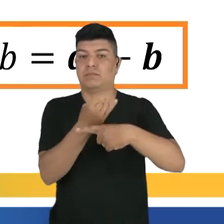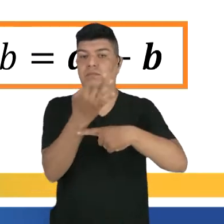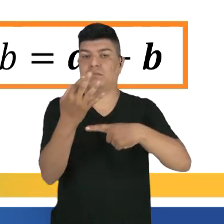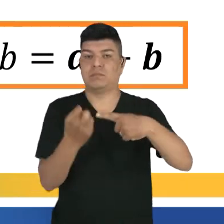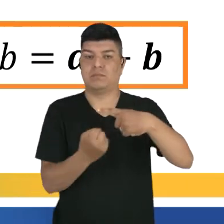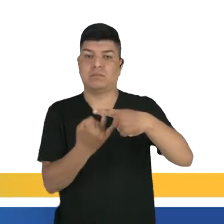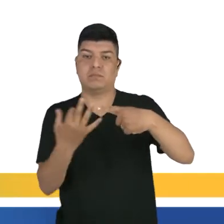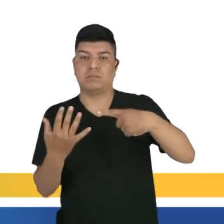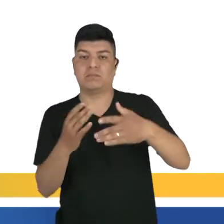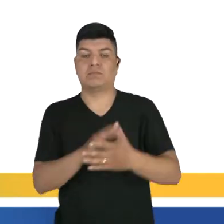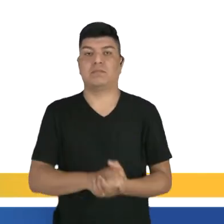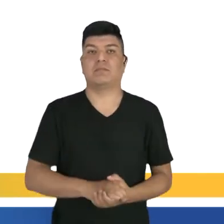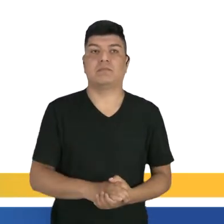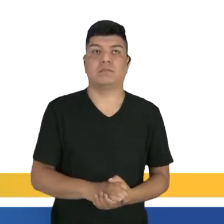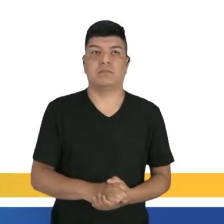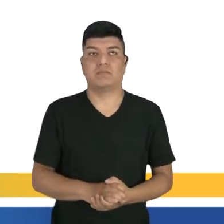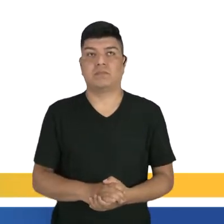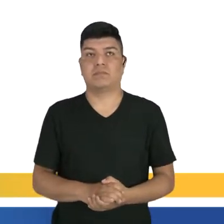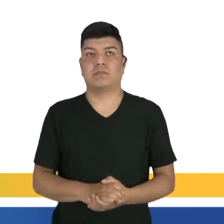frações.